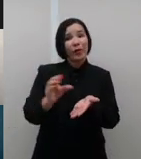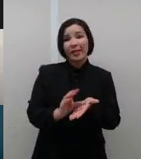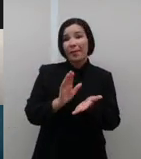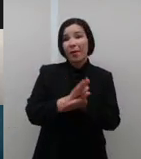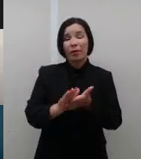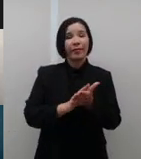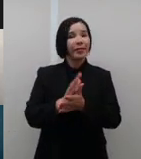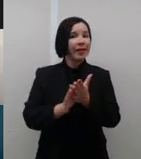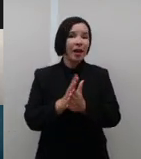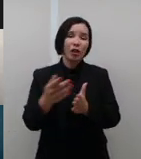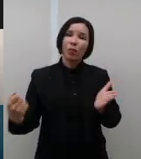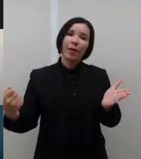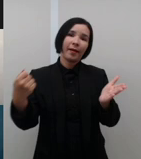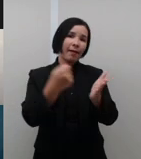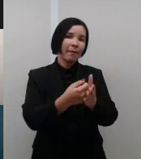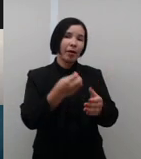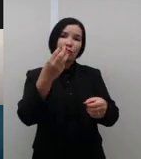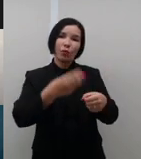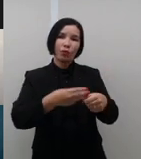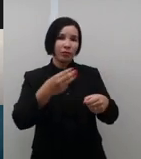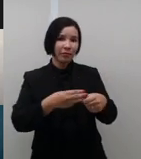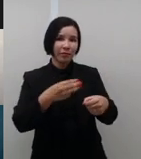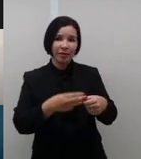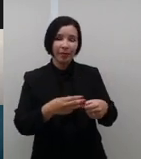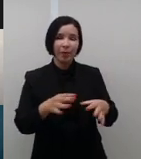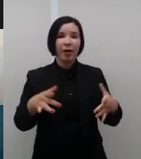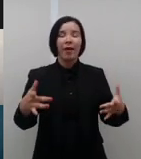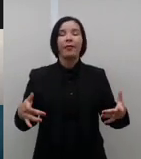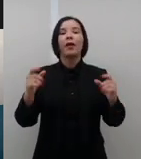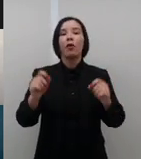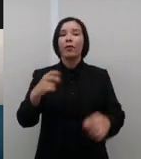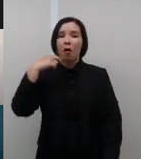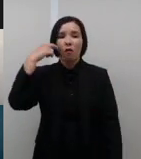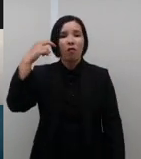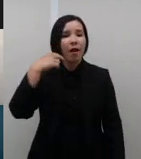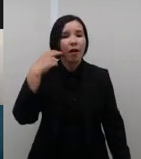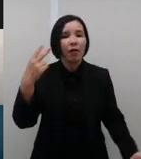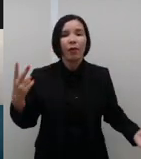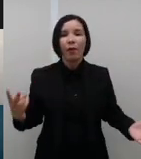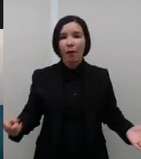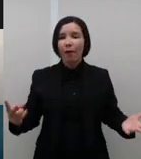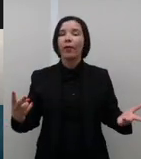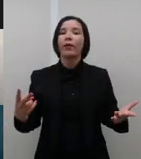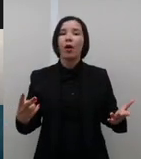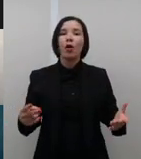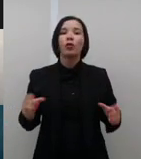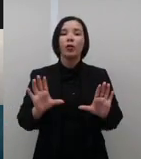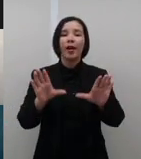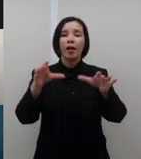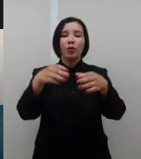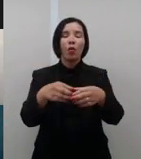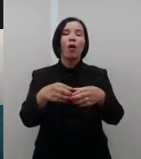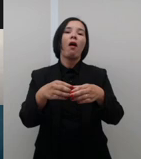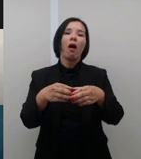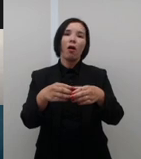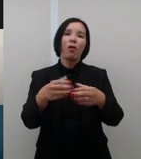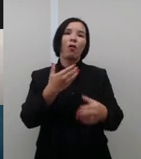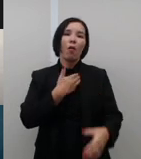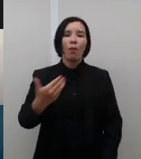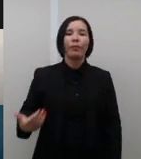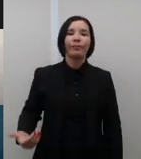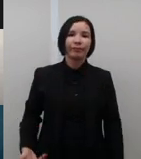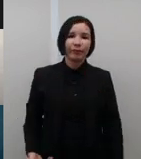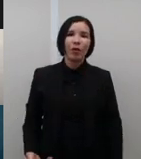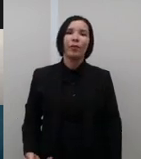devido pelo município. Quer dizer, levou um vergonhoso calote do ente público e esse calote acabou, infelizmente,